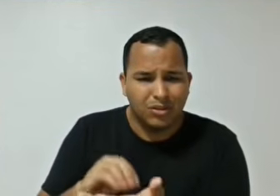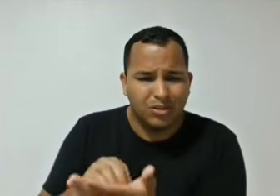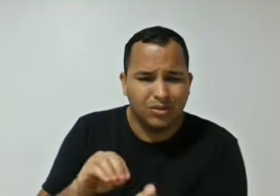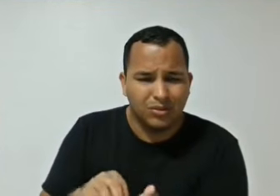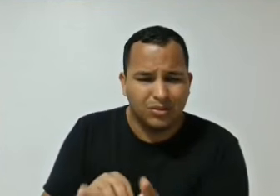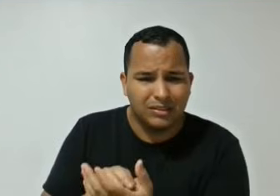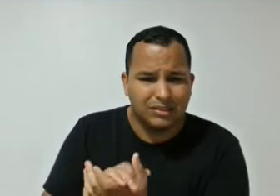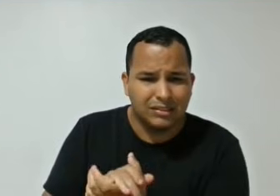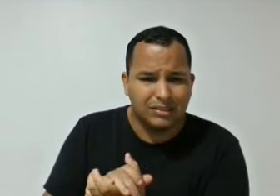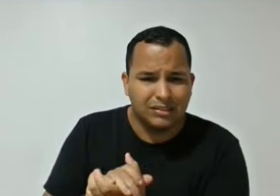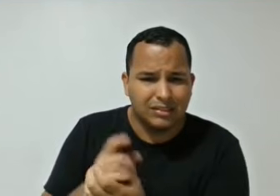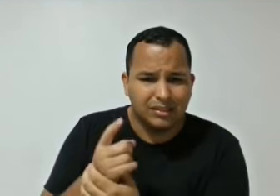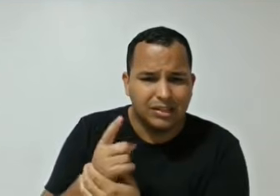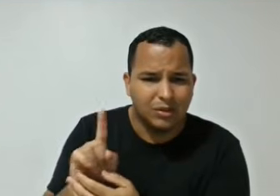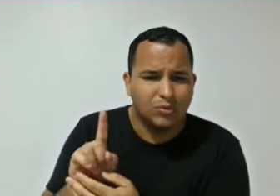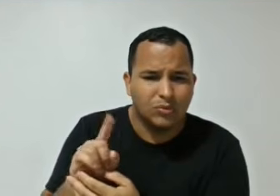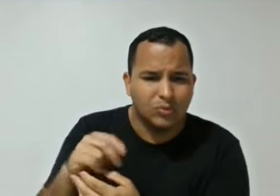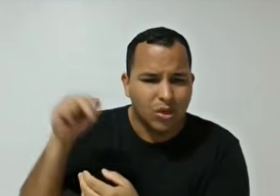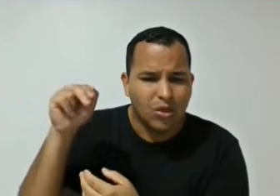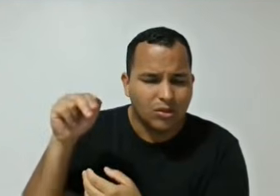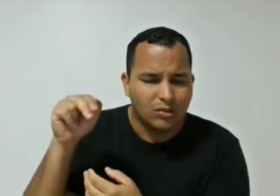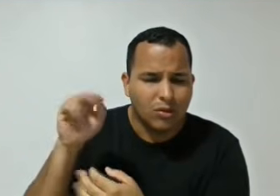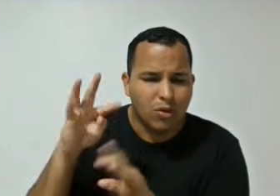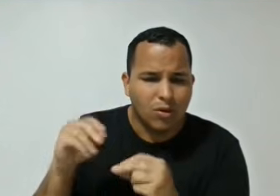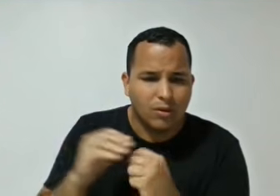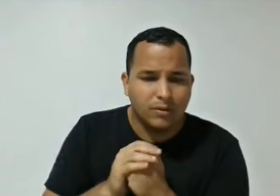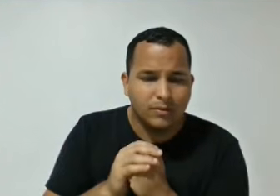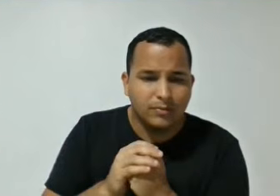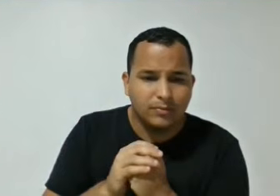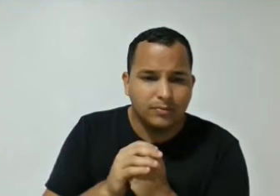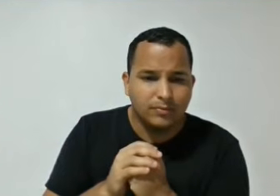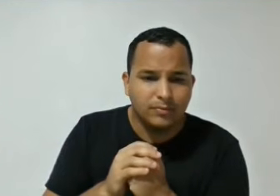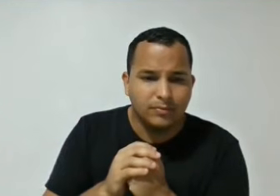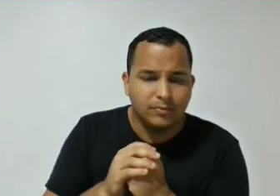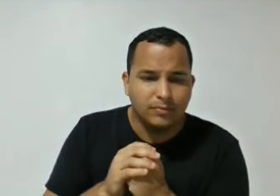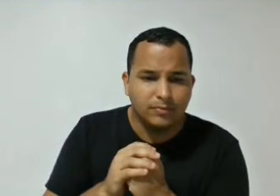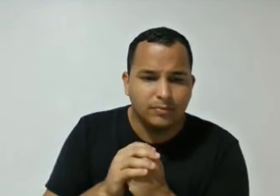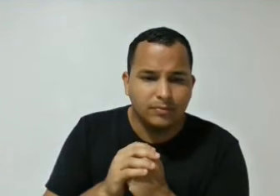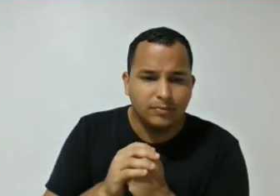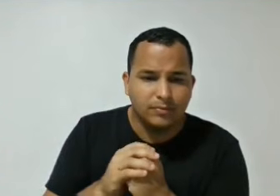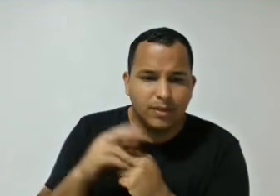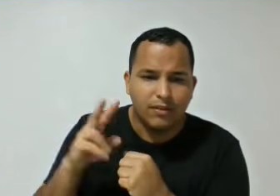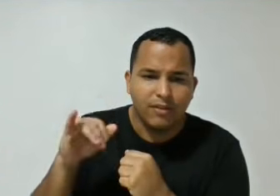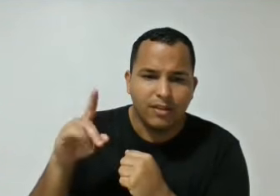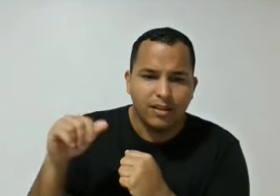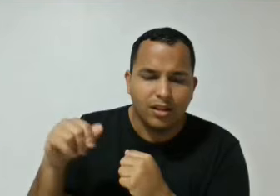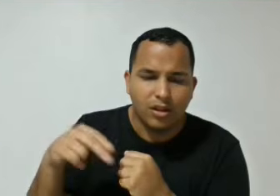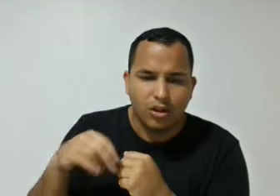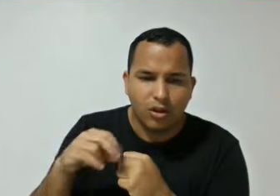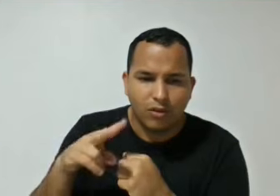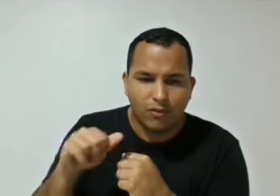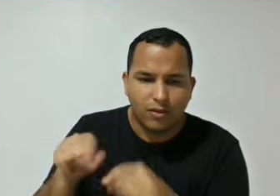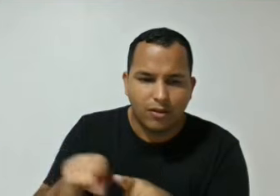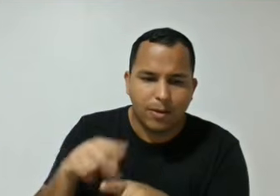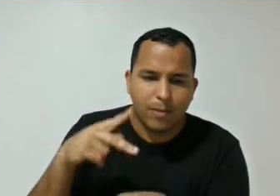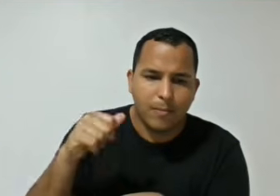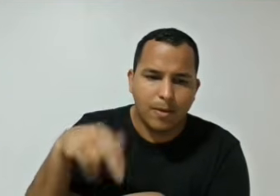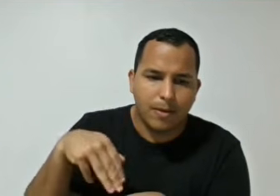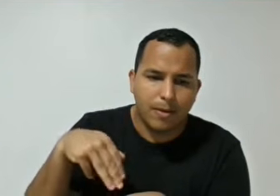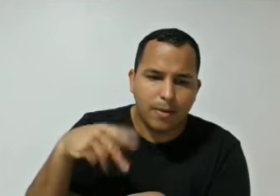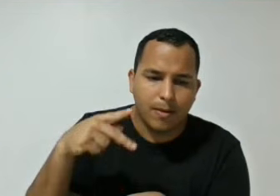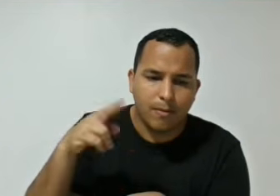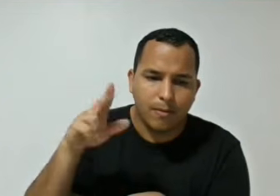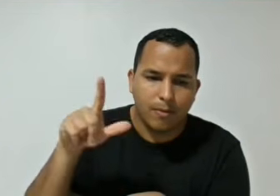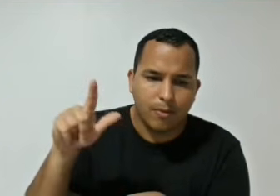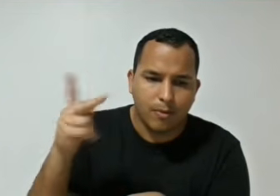Da Norte? Não, da Norte não. Não. Porque entraria Venda Nova, entraria Pampulha também nesse processo, porque são co-irmãs do